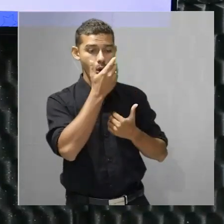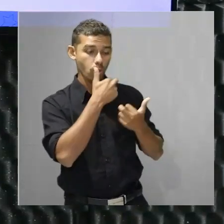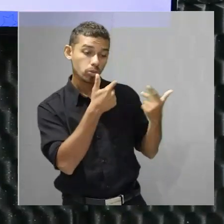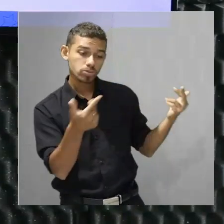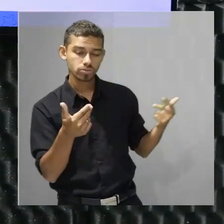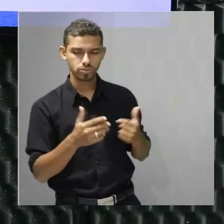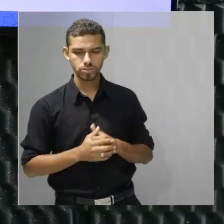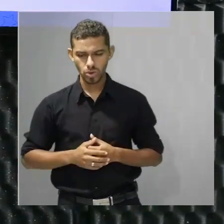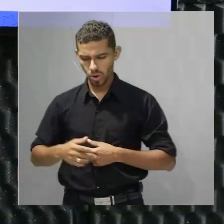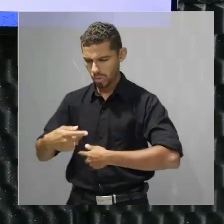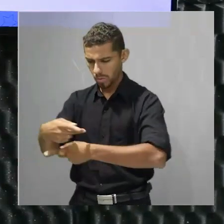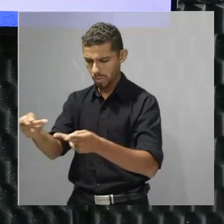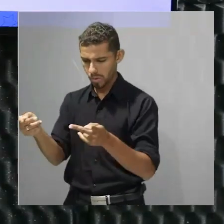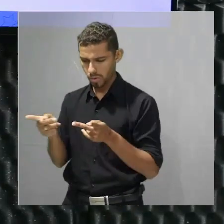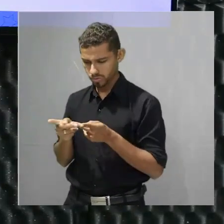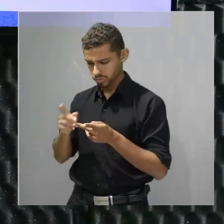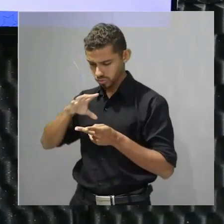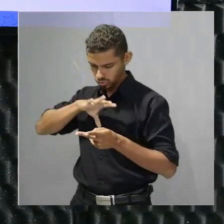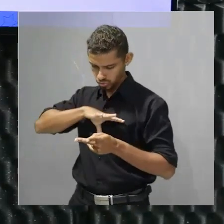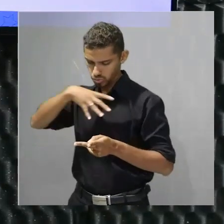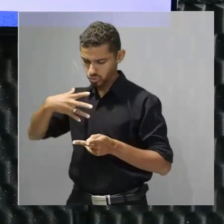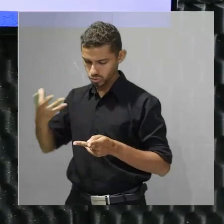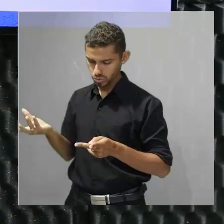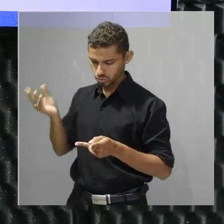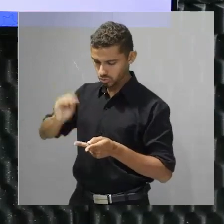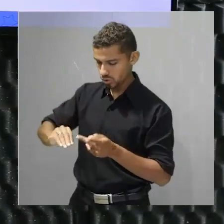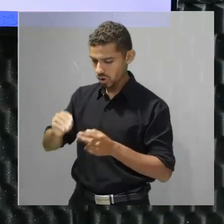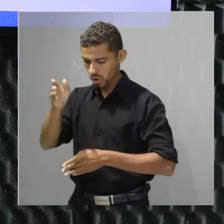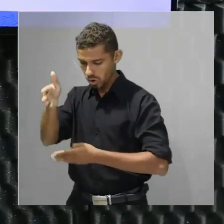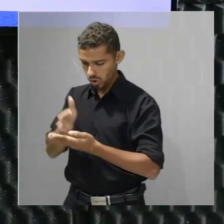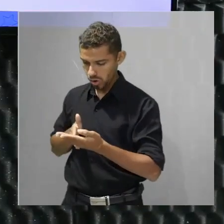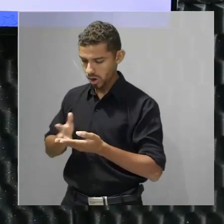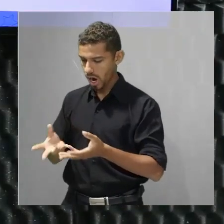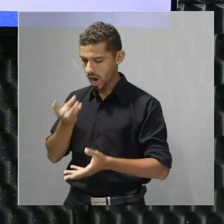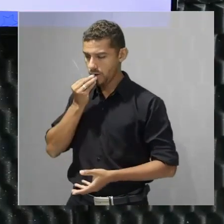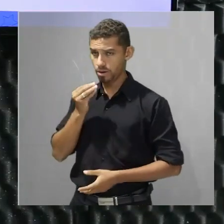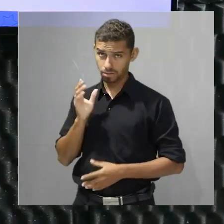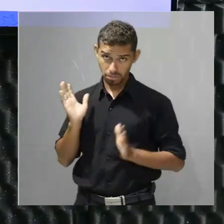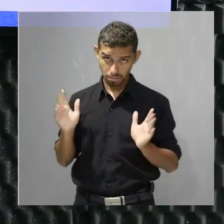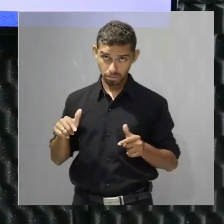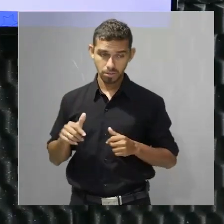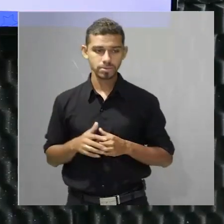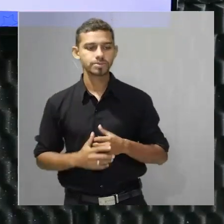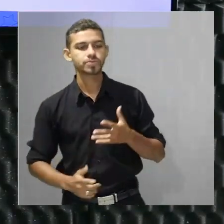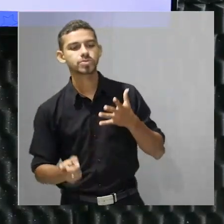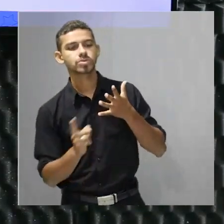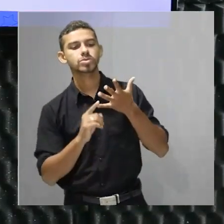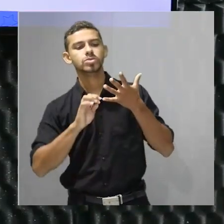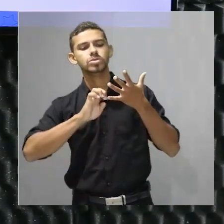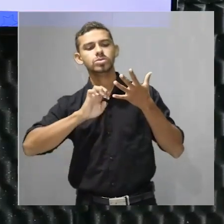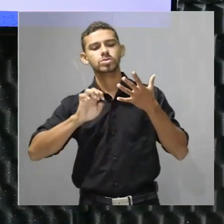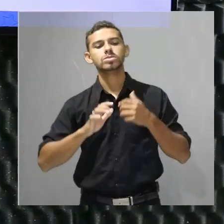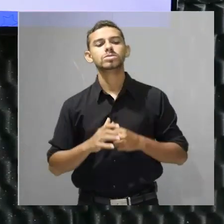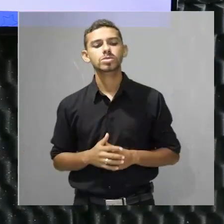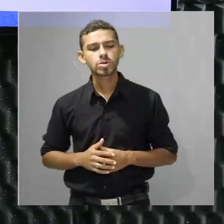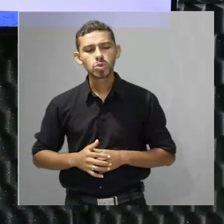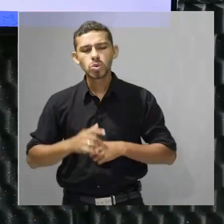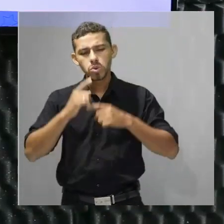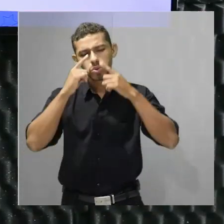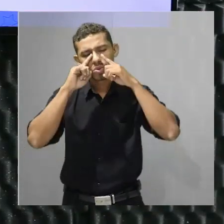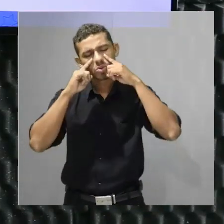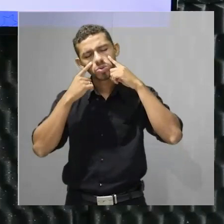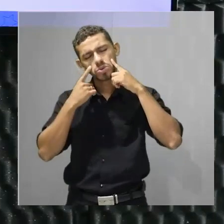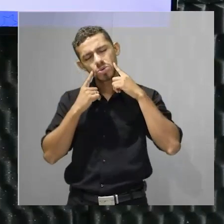no prato a coragem cortar e comer e a letra é chorou intensamente até dormir